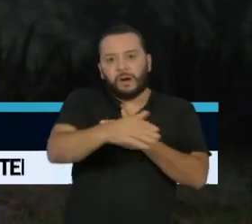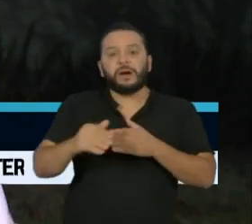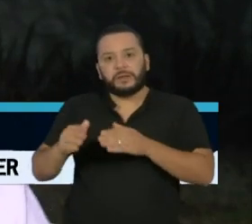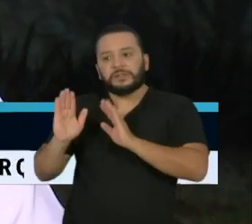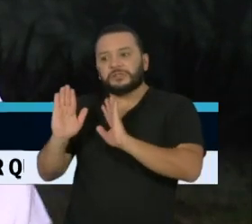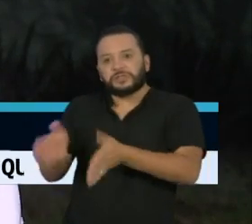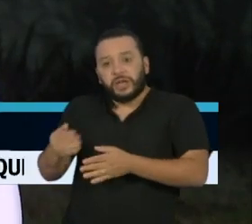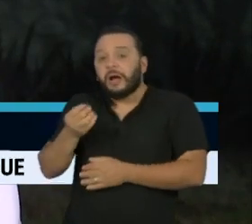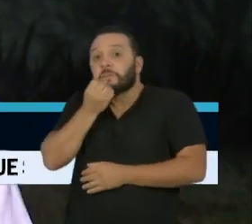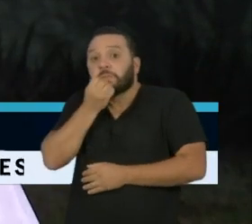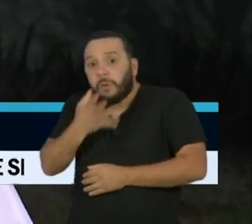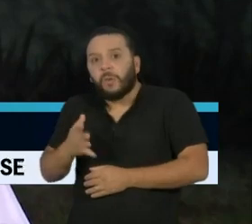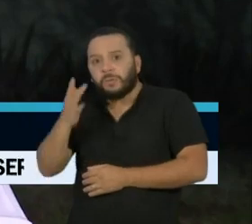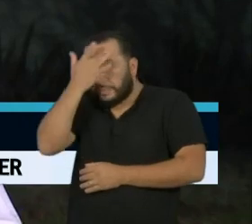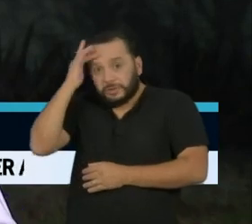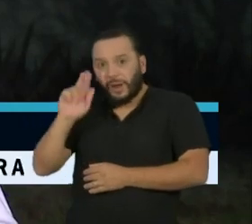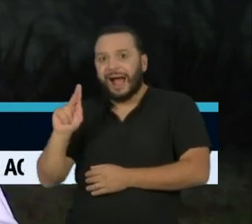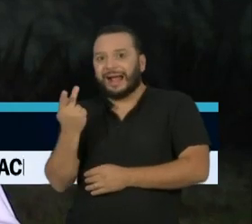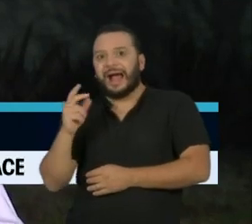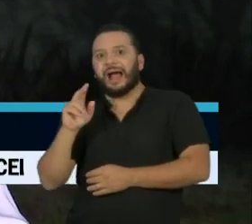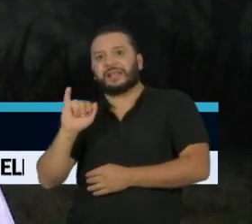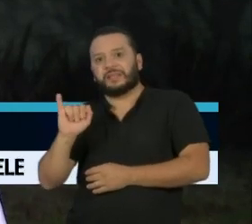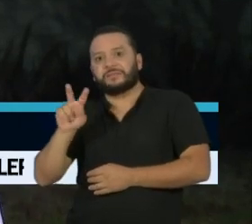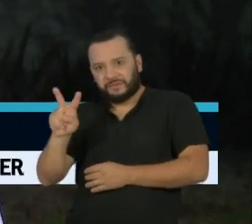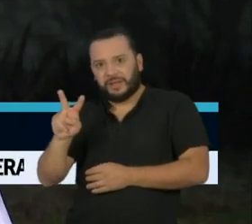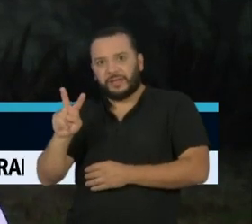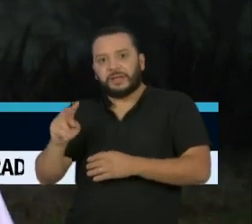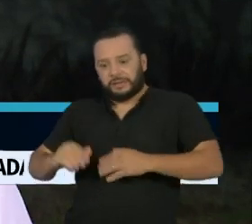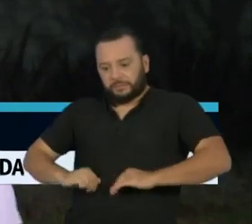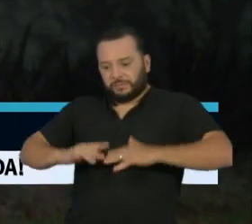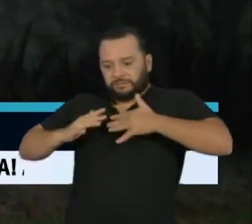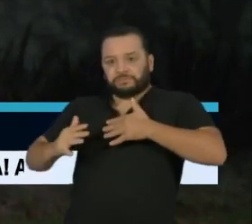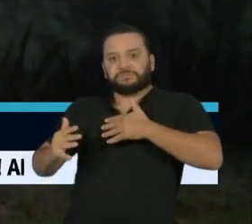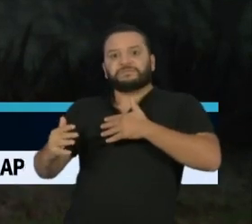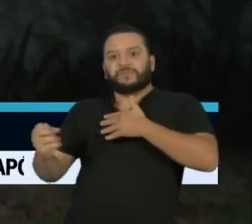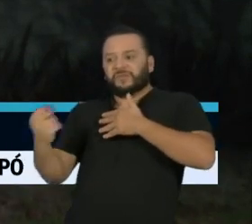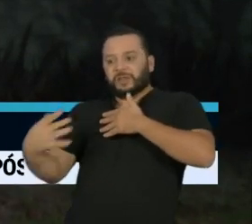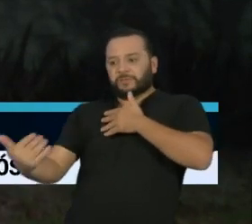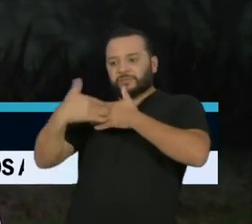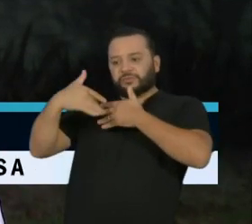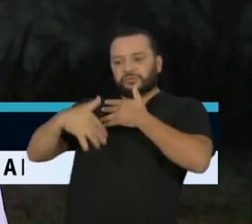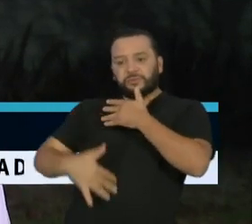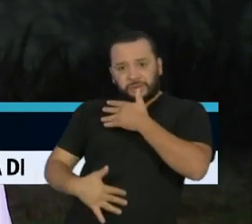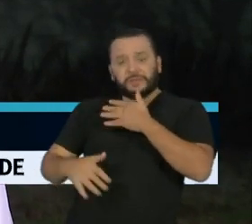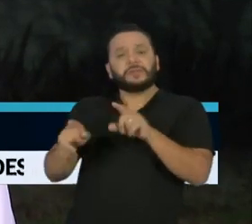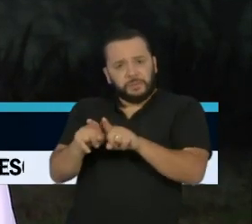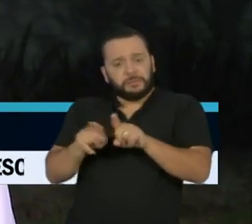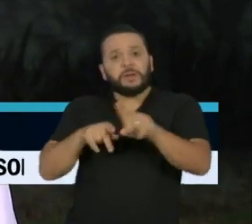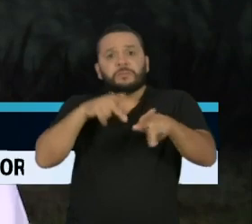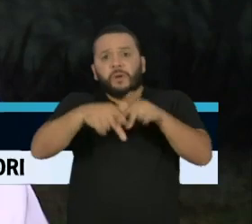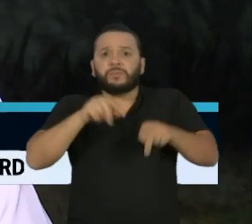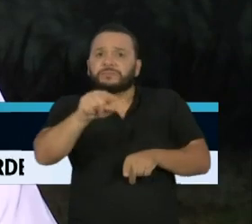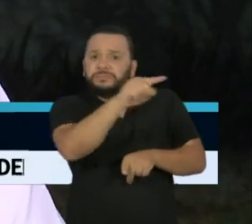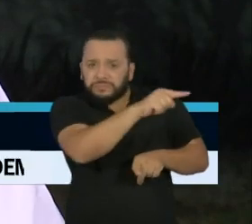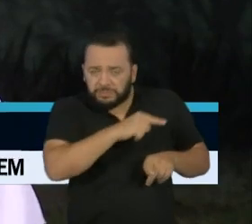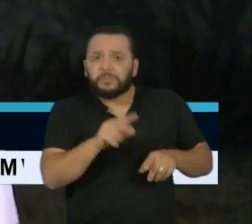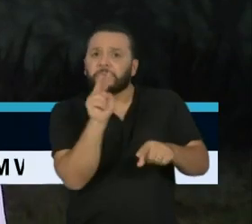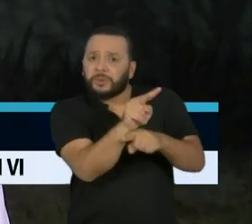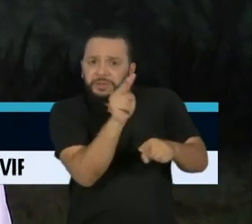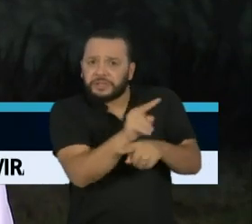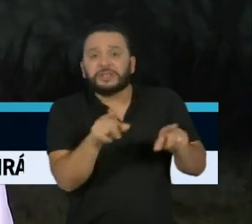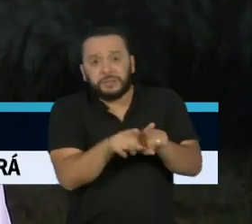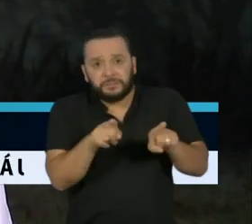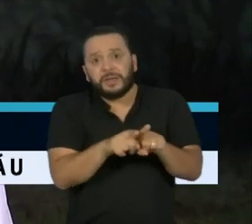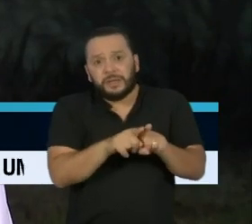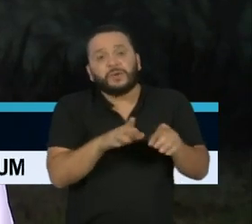funciona como uma barreira nas pessoas com HIV, também poderá proteger a população, especialmente quem está